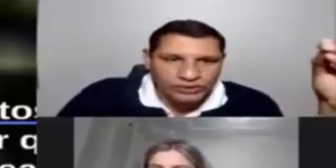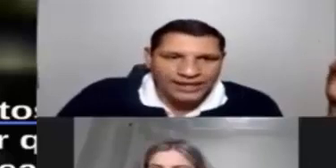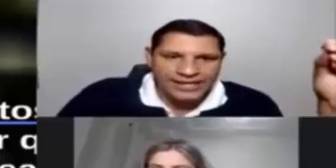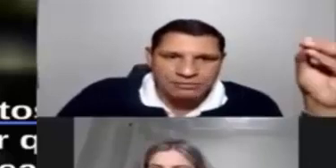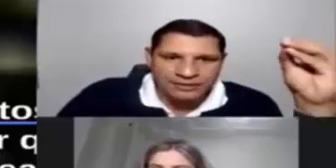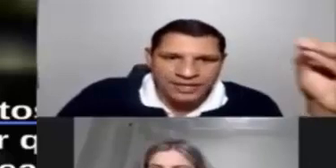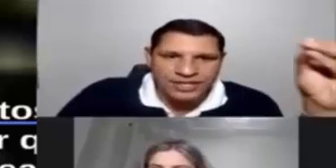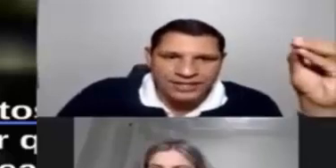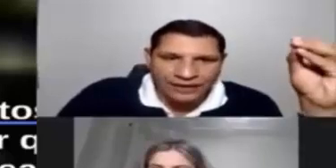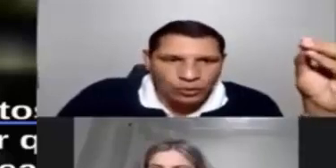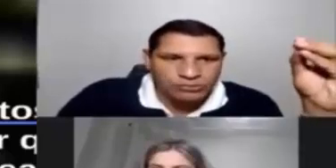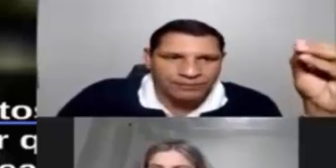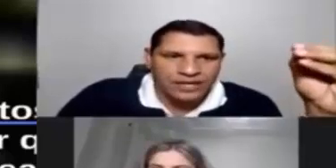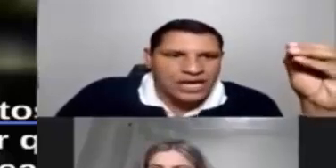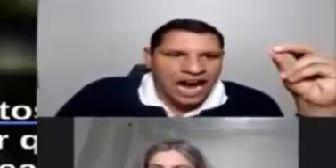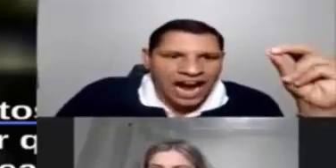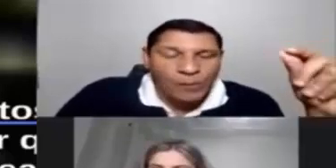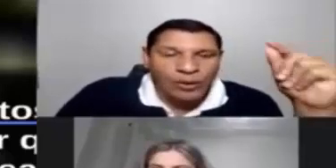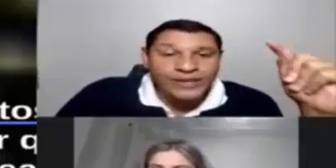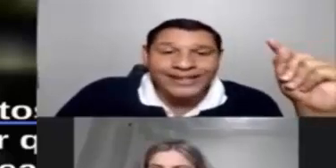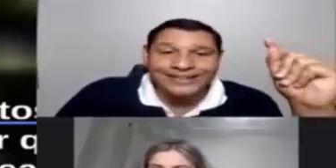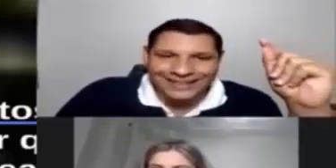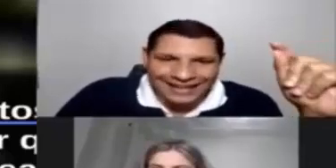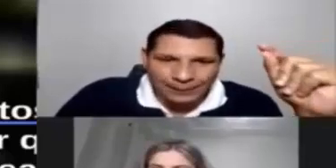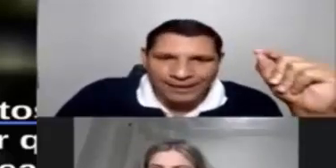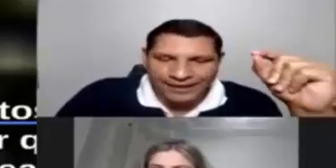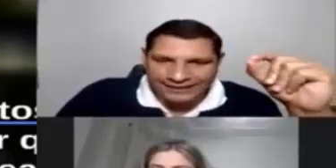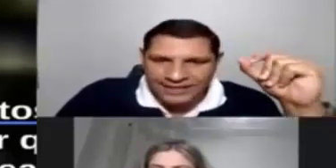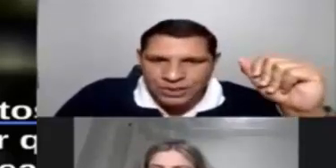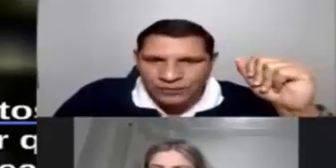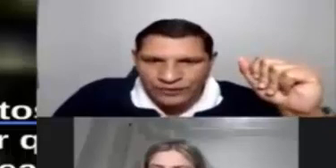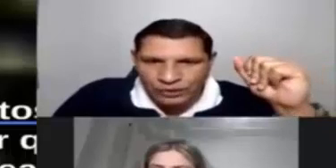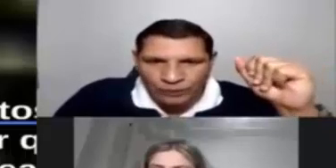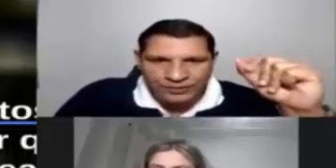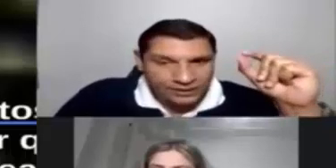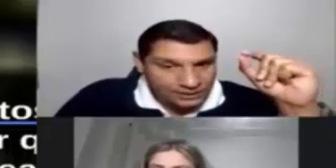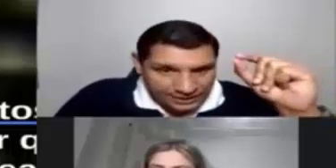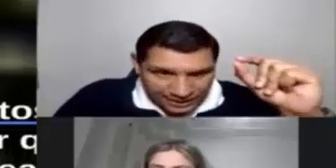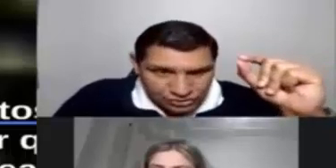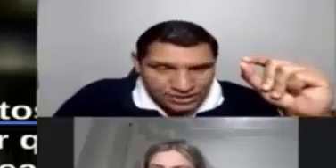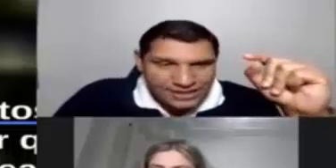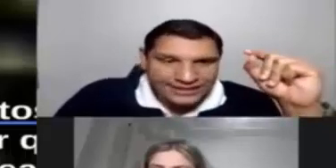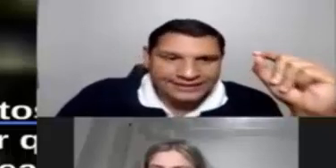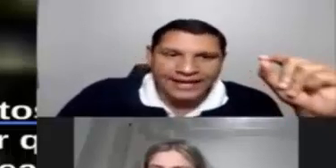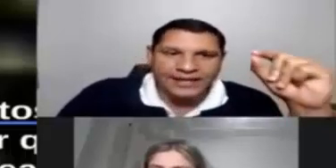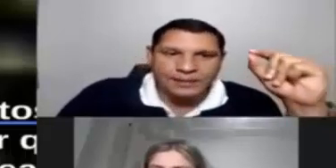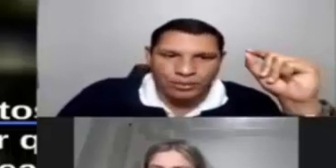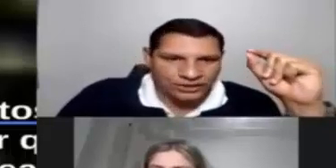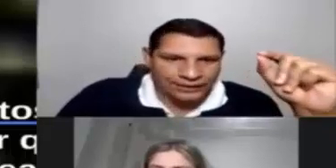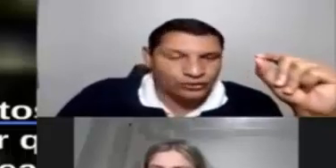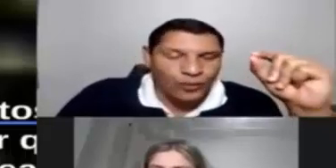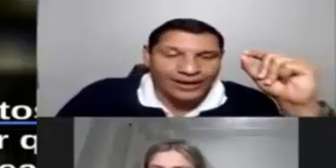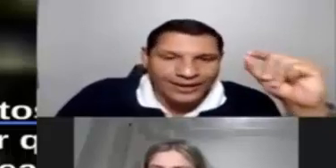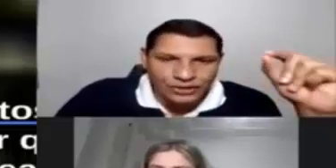conduta e as maneiras de cada uma há uma única entrada para essa região inferior e cremos estarem ali